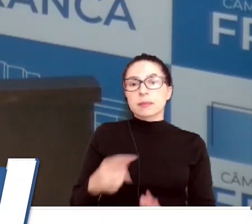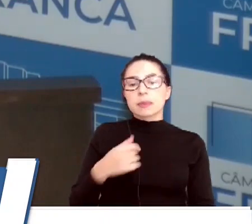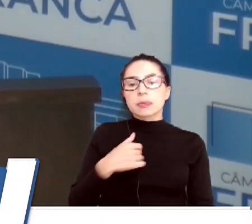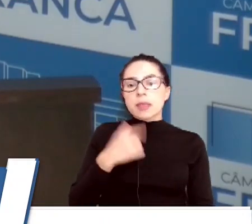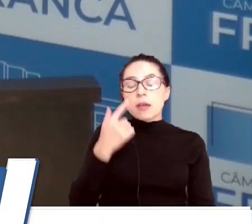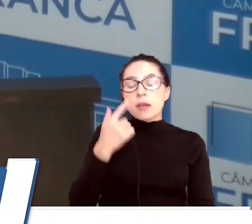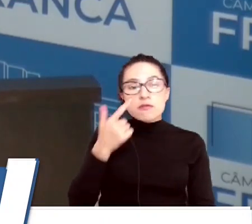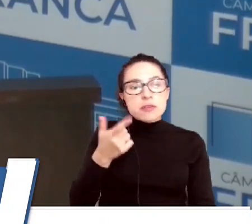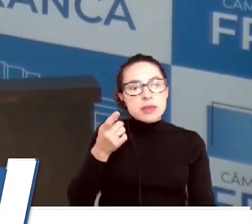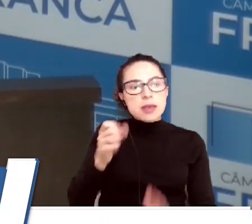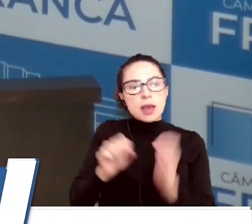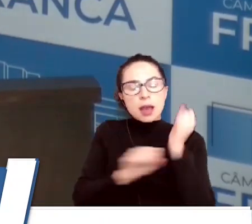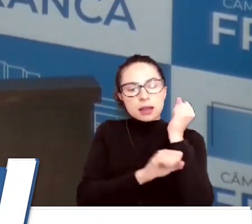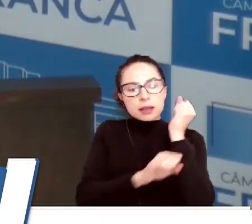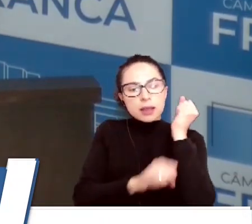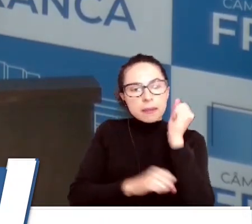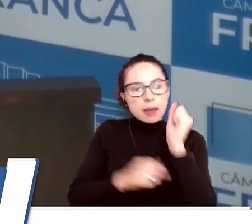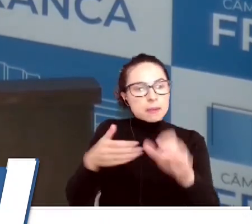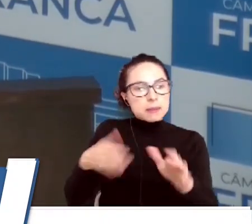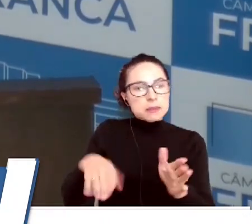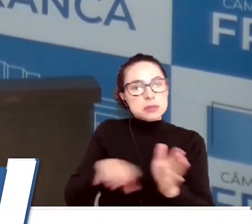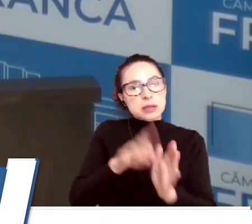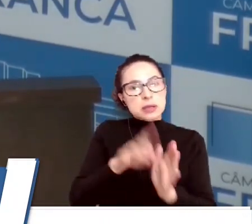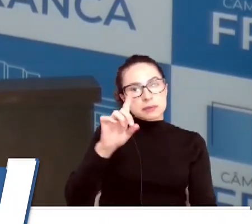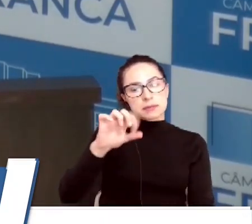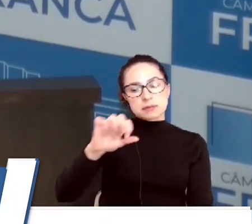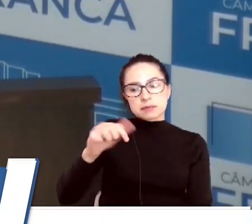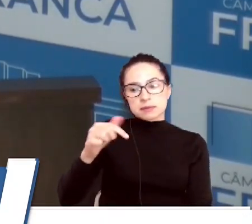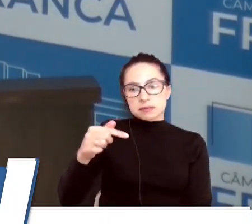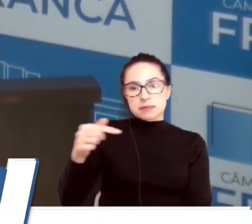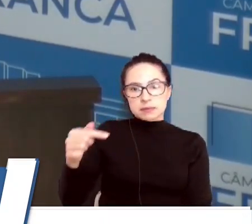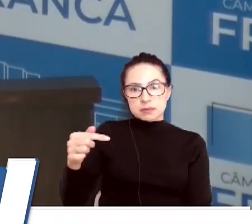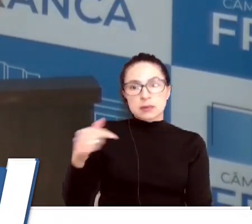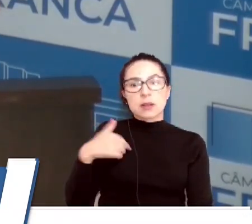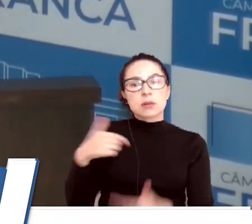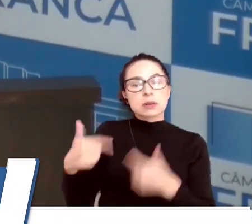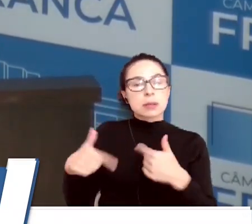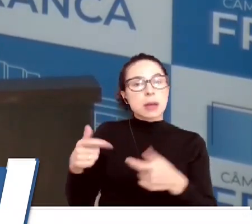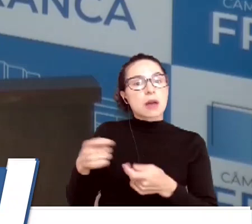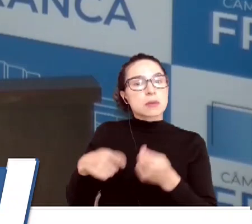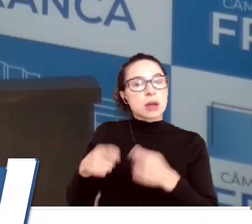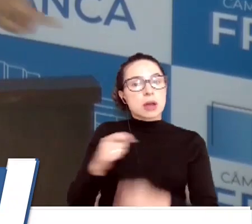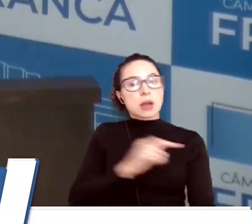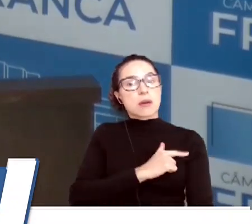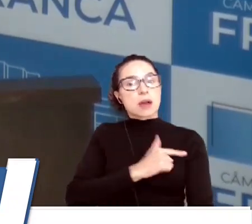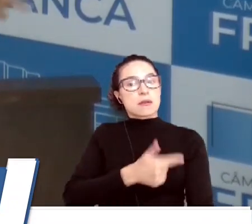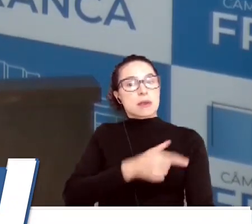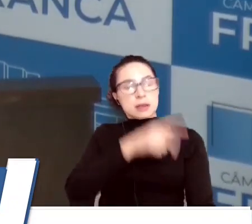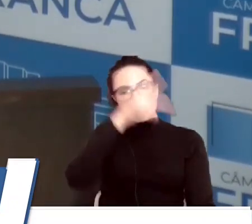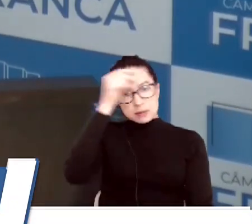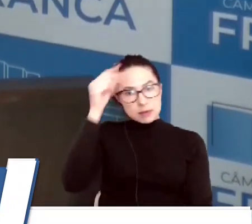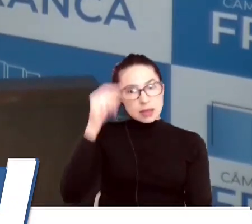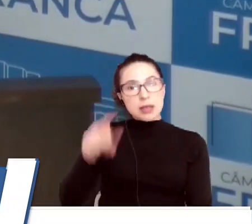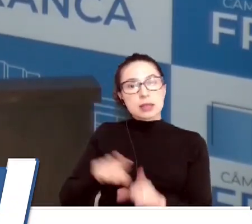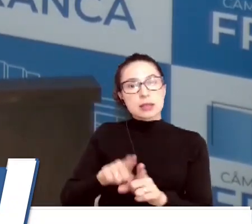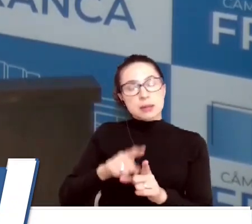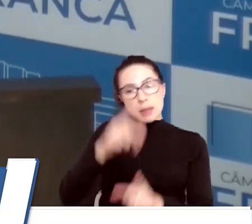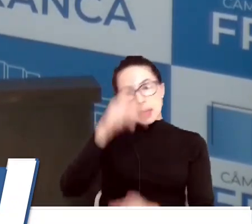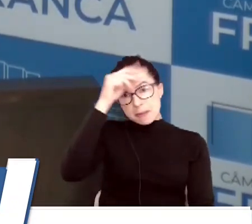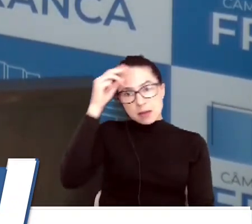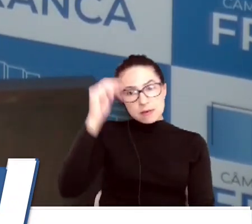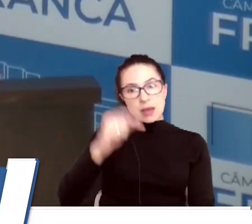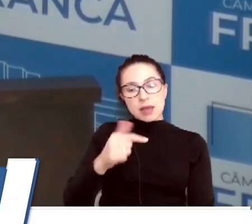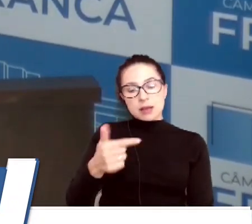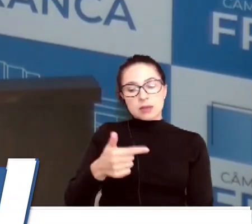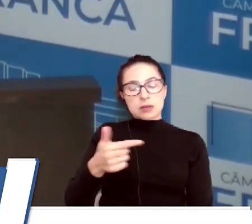chegar em 77, porque era parte da administração, que era vice-prefeito, e fui prefeito interino na segunda